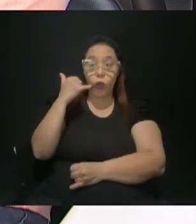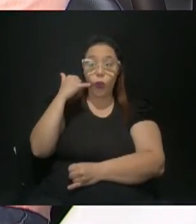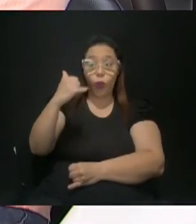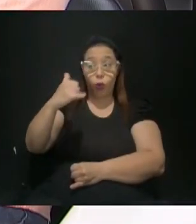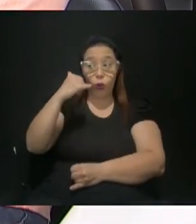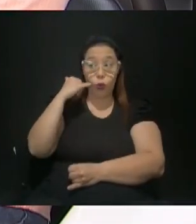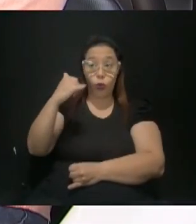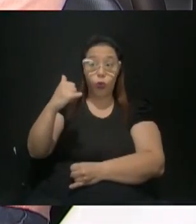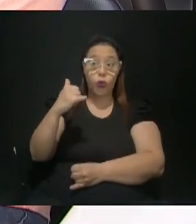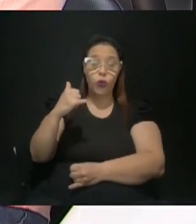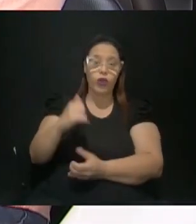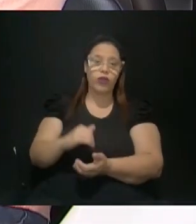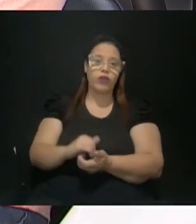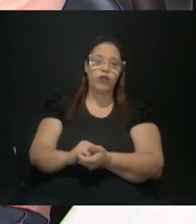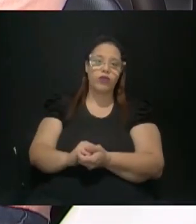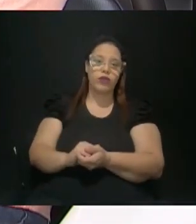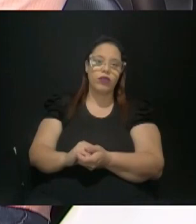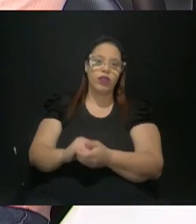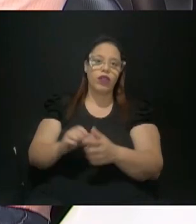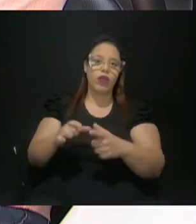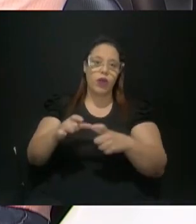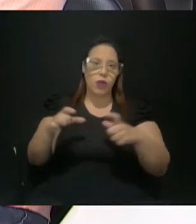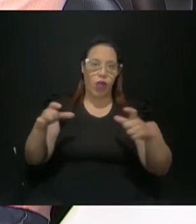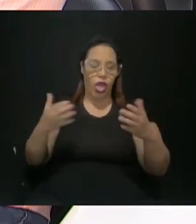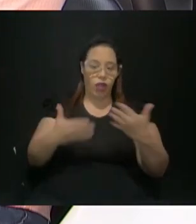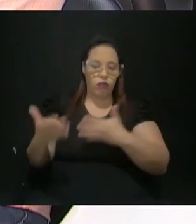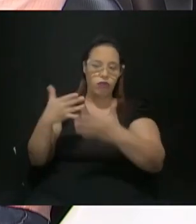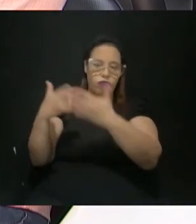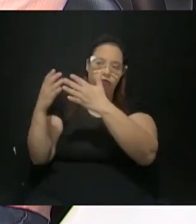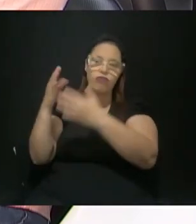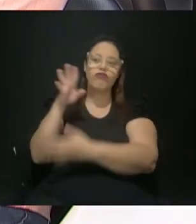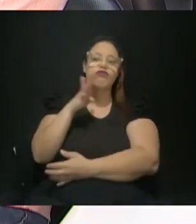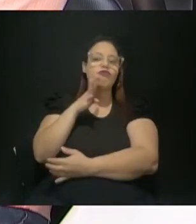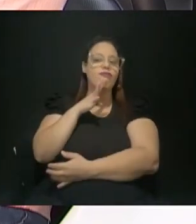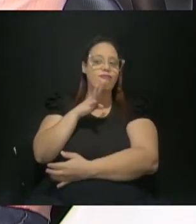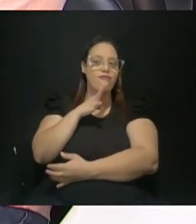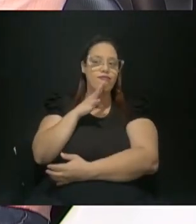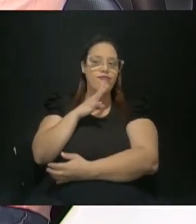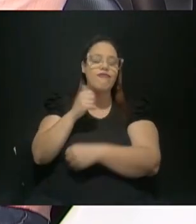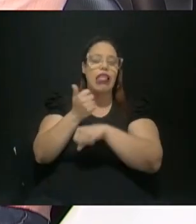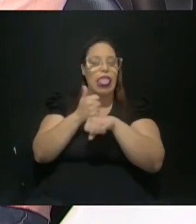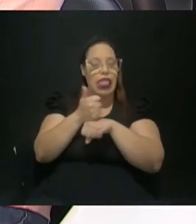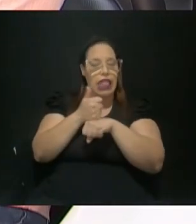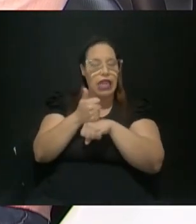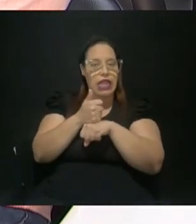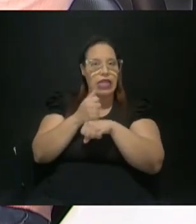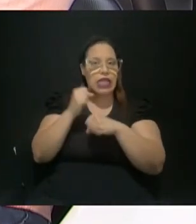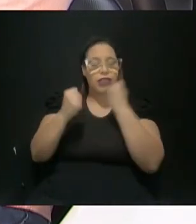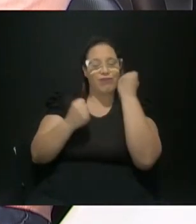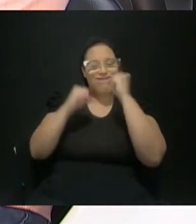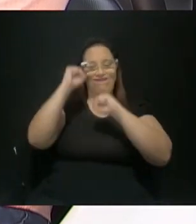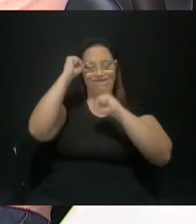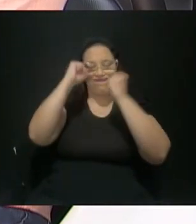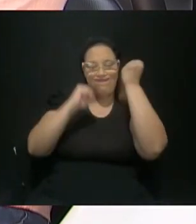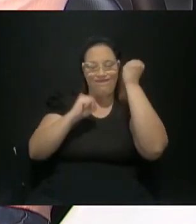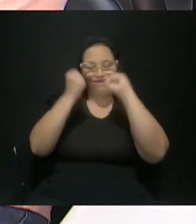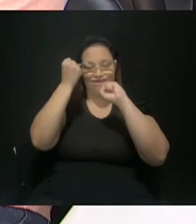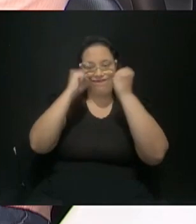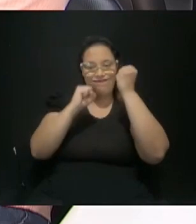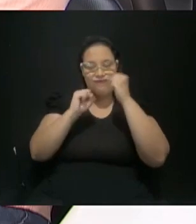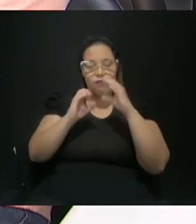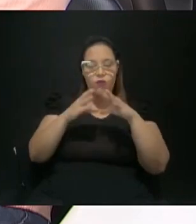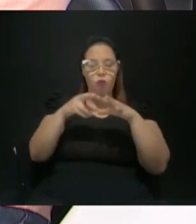é onde nós temos a maior demanda deste conhecimento deste profissional. E as indústrias, as multinacionais, né,